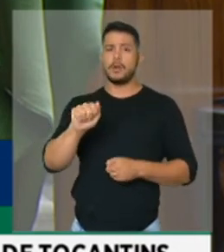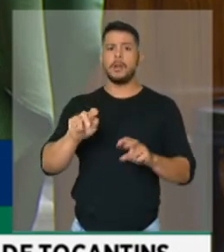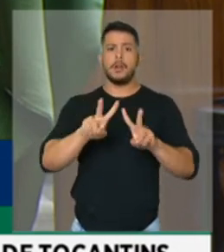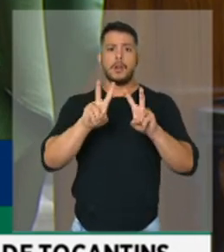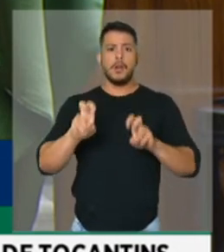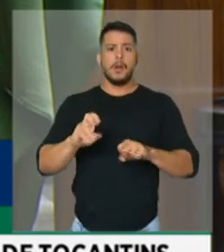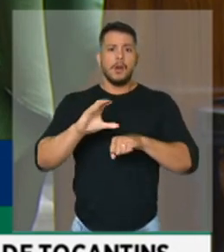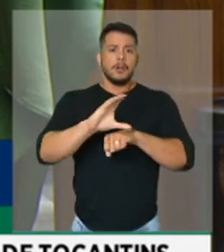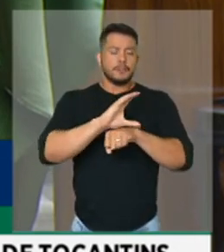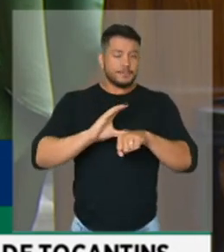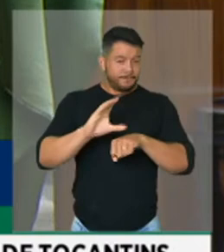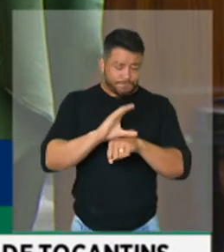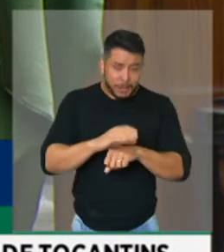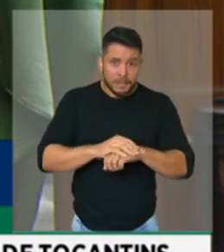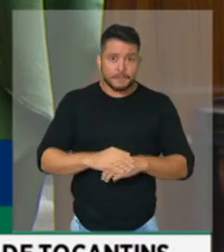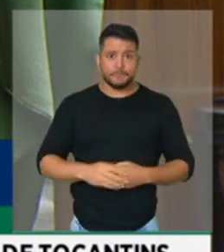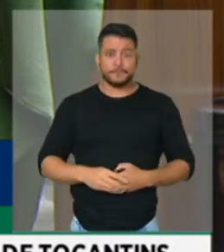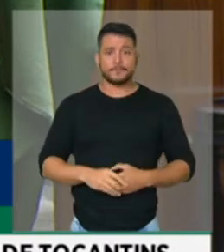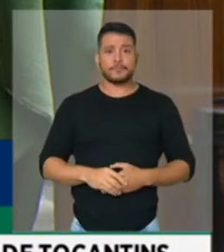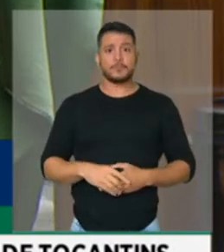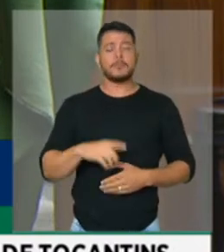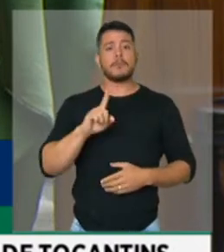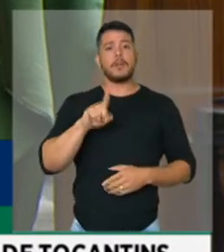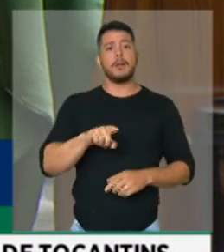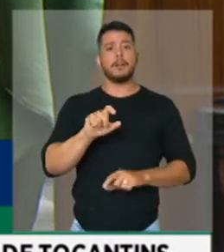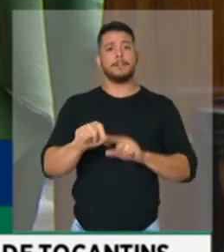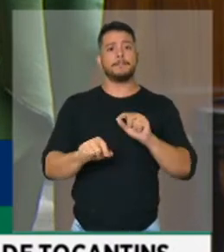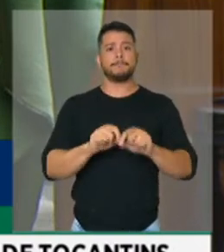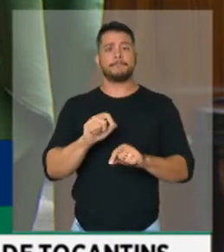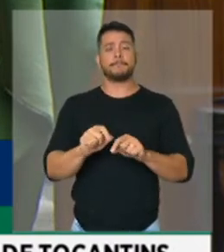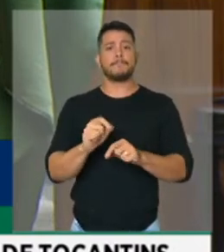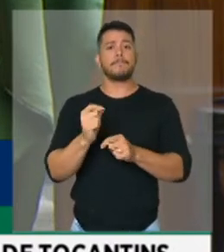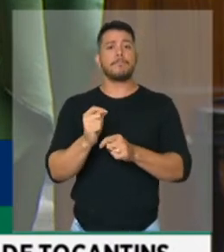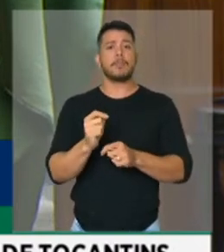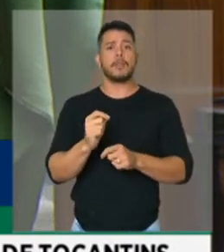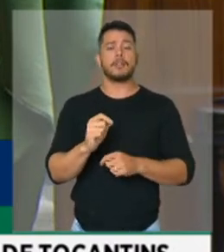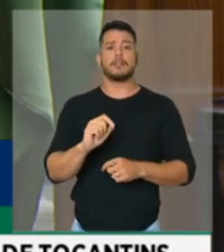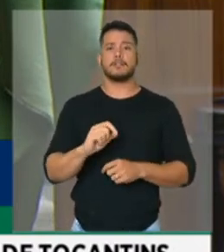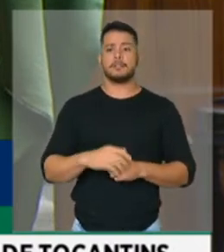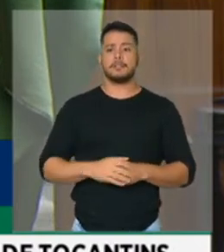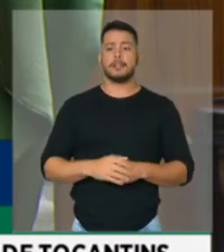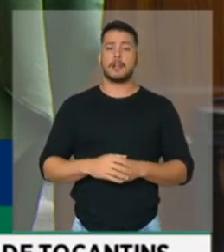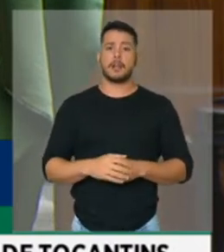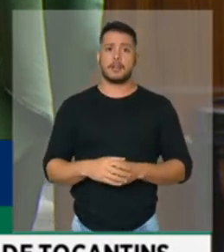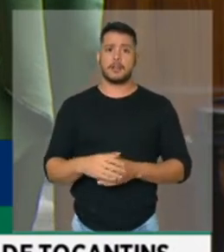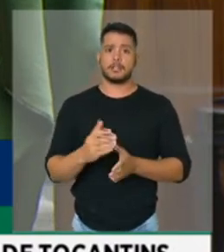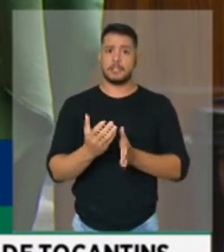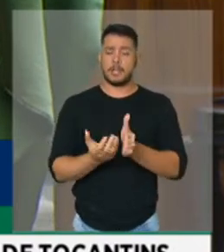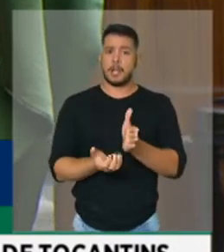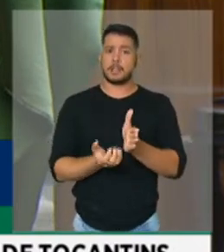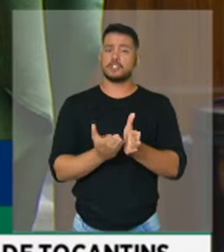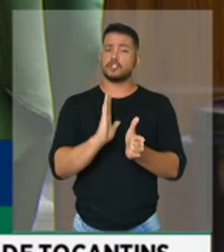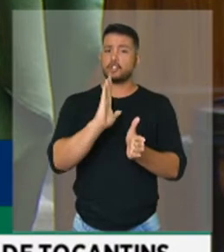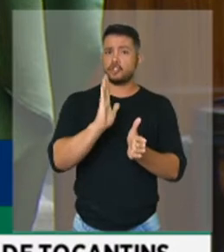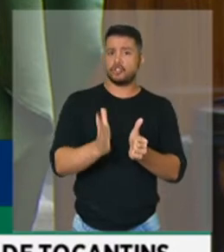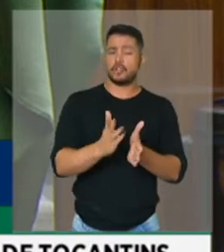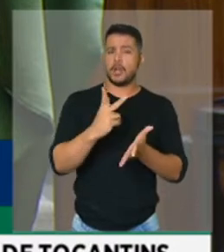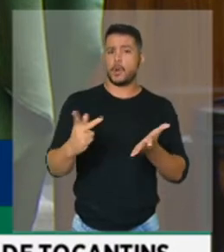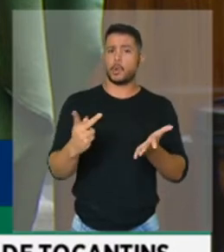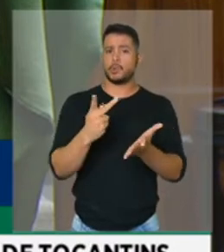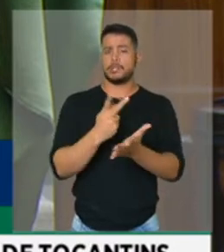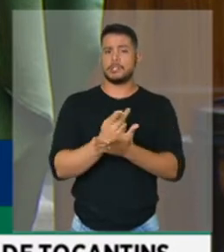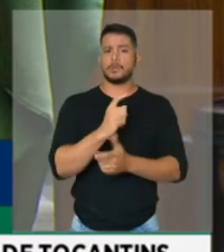ADCT, a fim de convalidar, após 5 anos contados da data em que foram praticados,